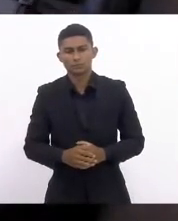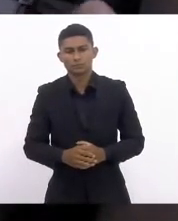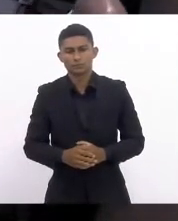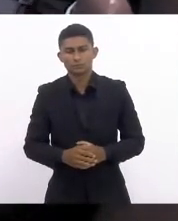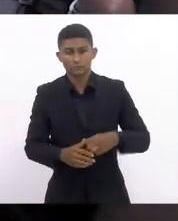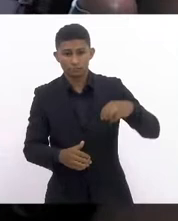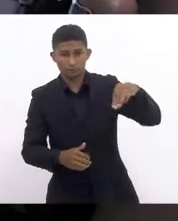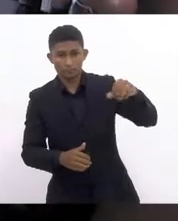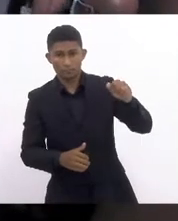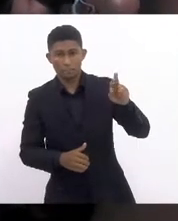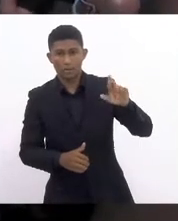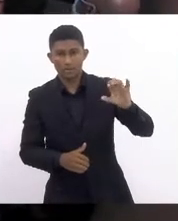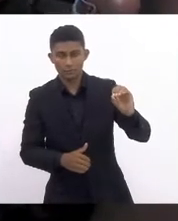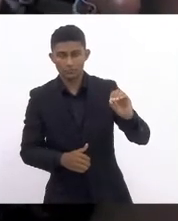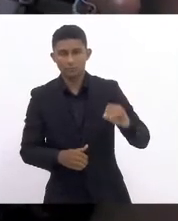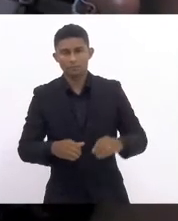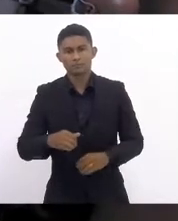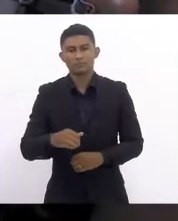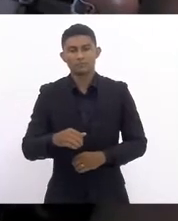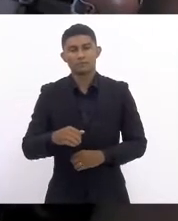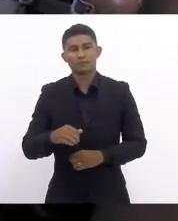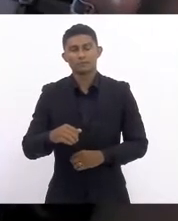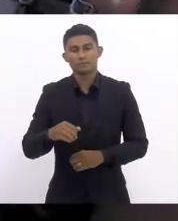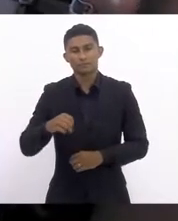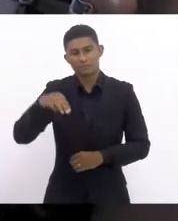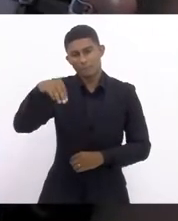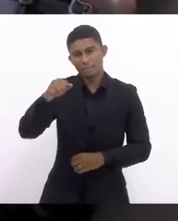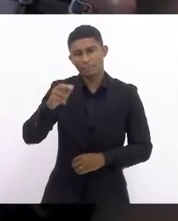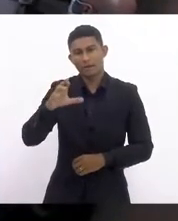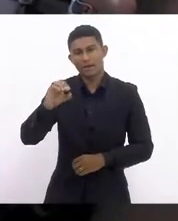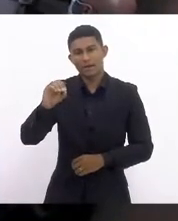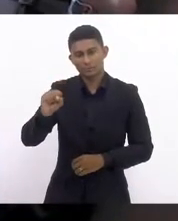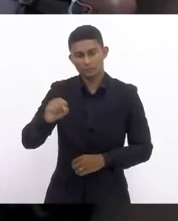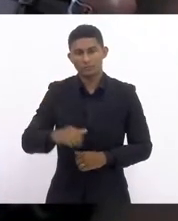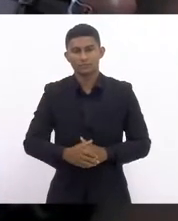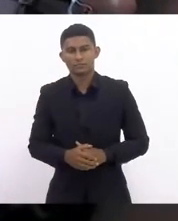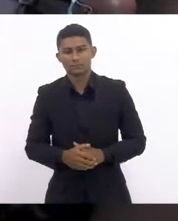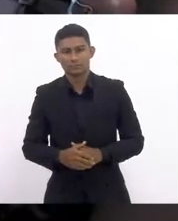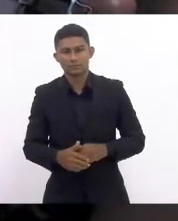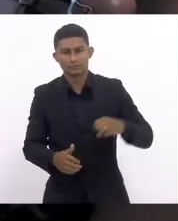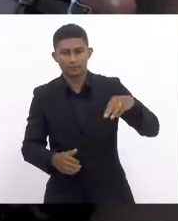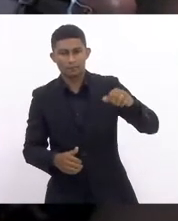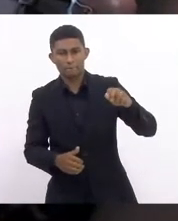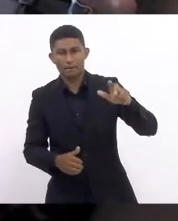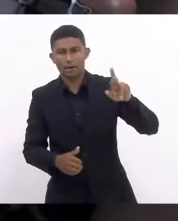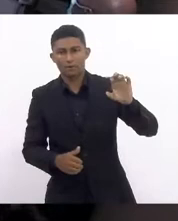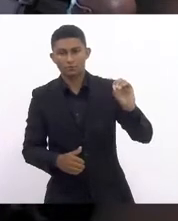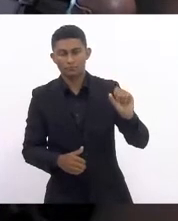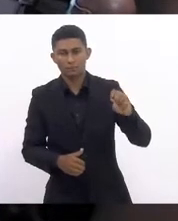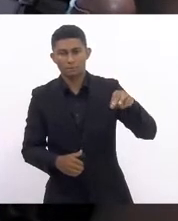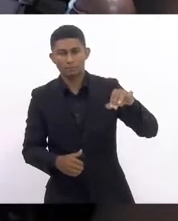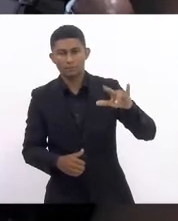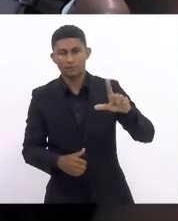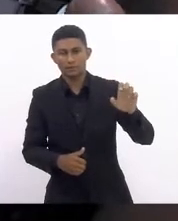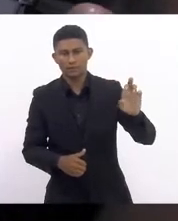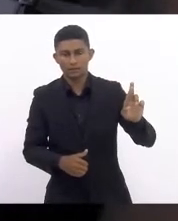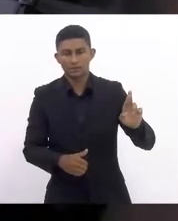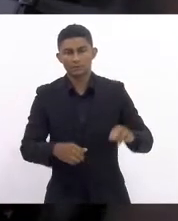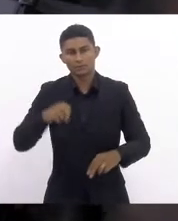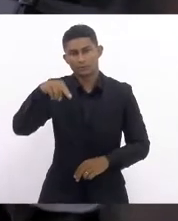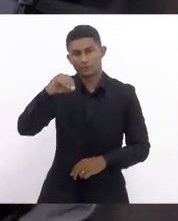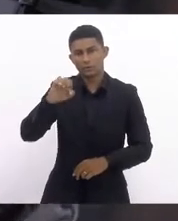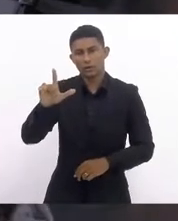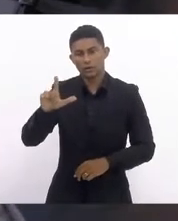Deputado Márcio Canela. Deputado Márcio Gualberto. Deputado Marcos Abraão. Deputado Marcos Miller. Deputado Noel de